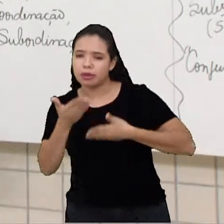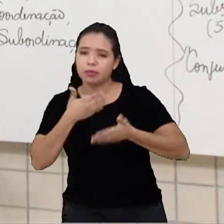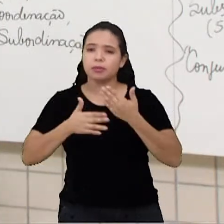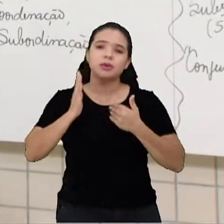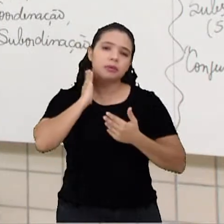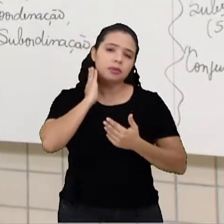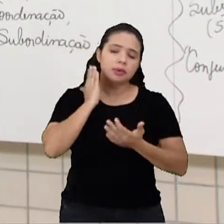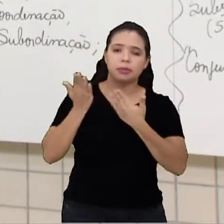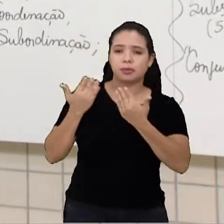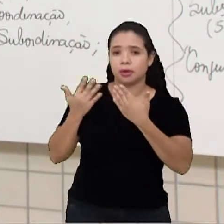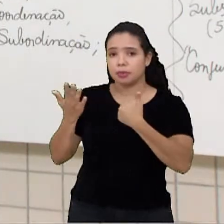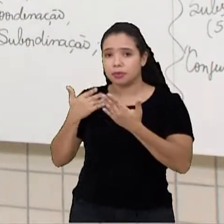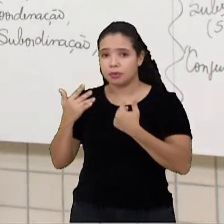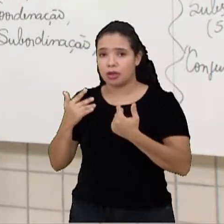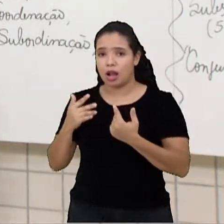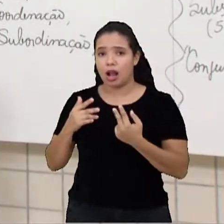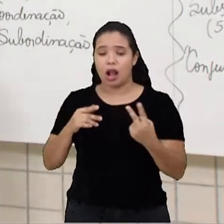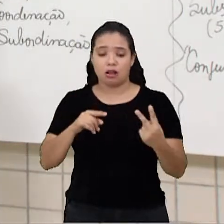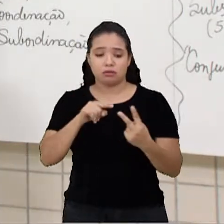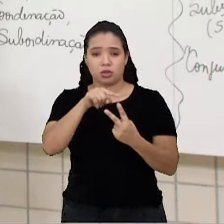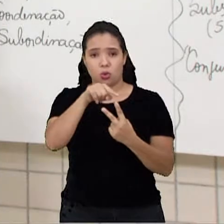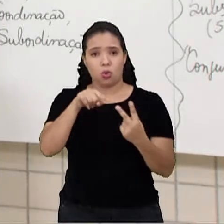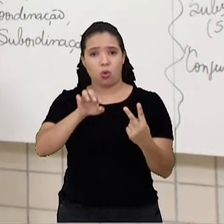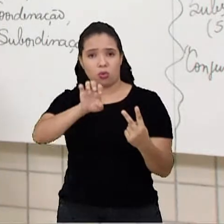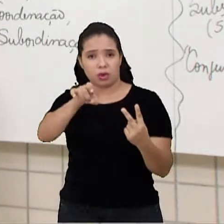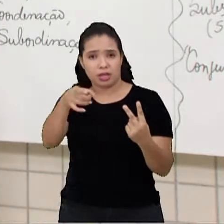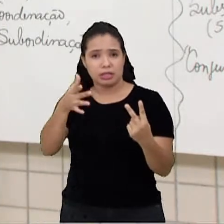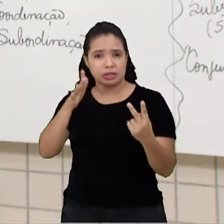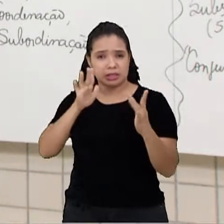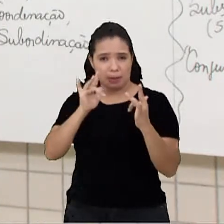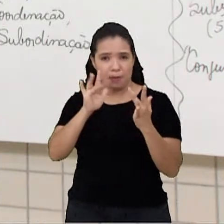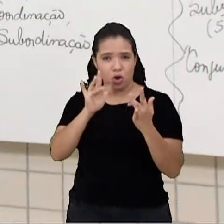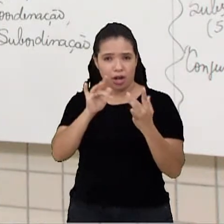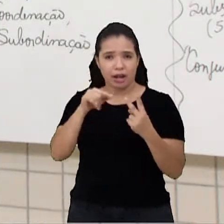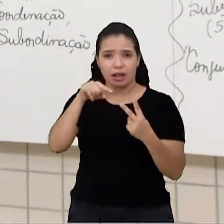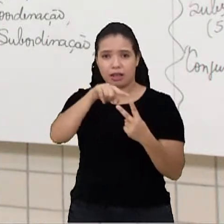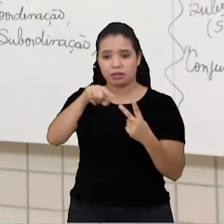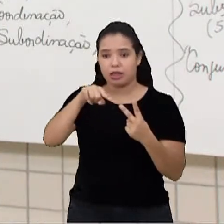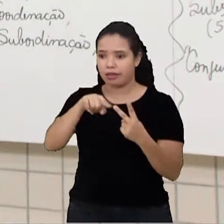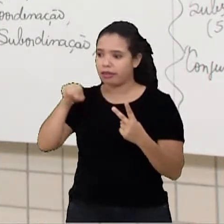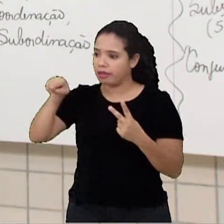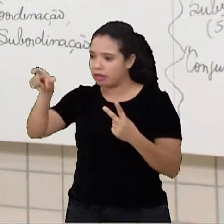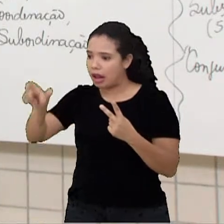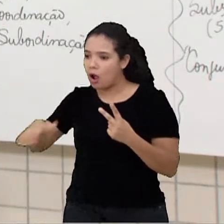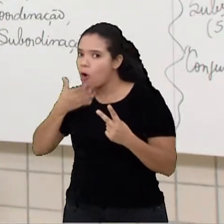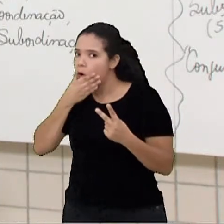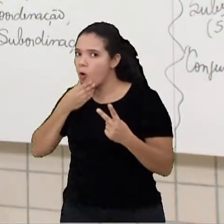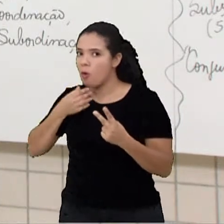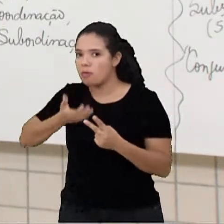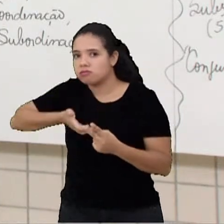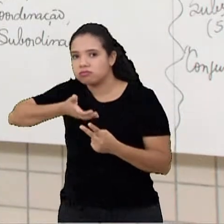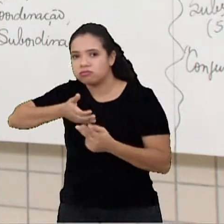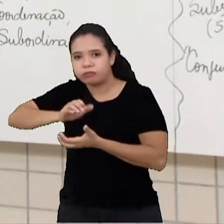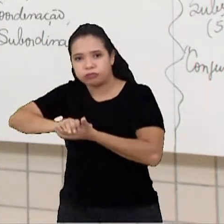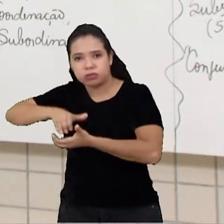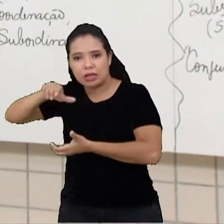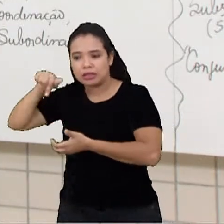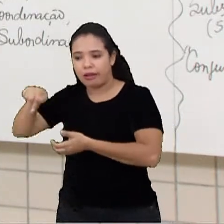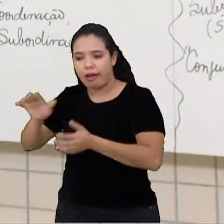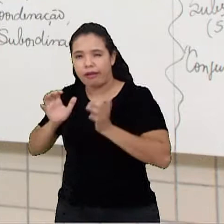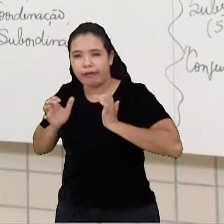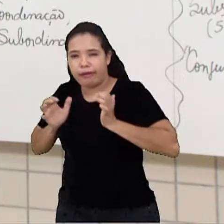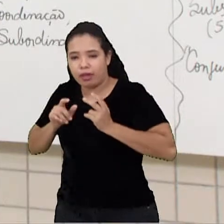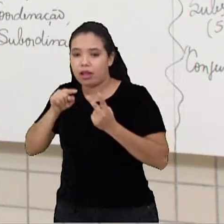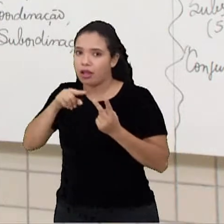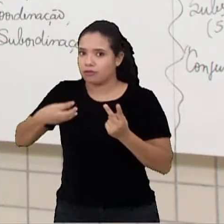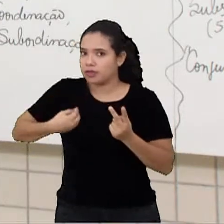ela troca ele por outro, que tinha mais dinheiro, que poderia dar uma vida melhor para ela. Então, vocês vão ter que continuar